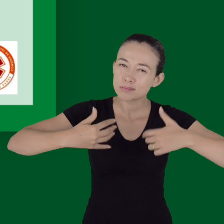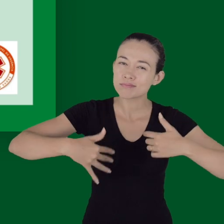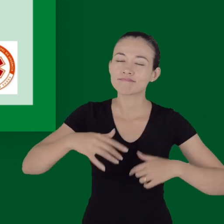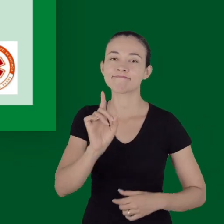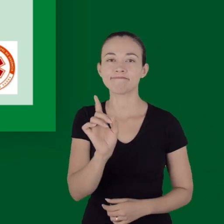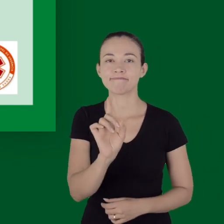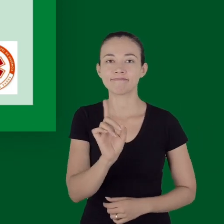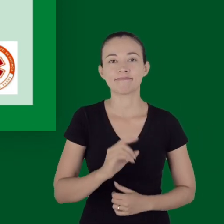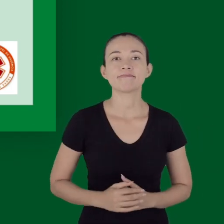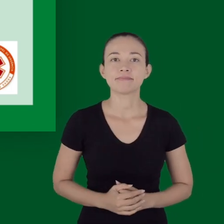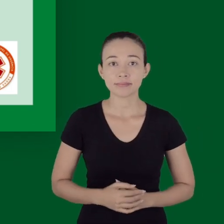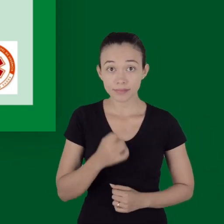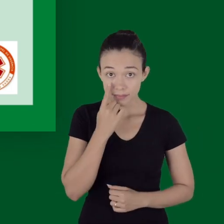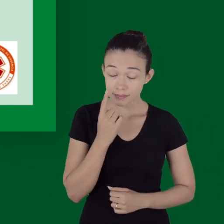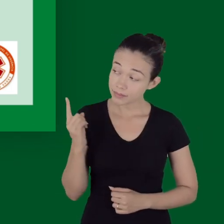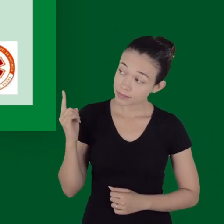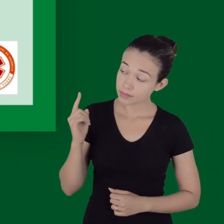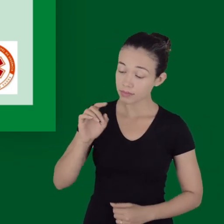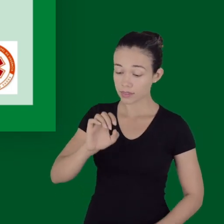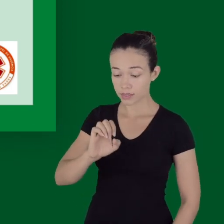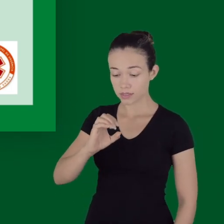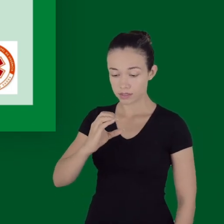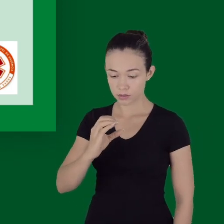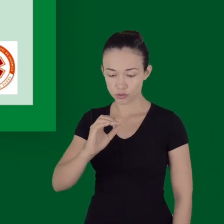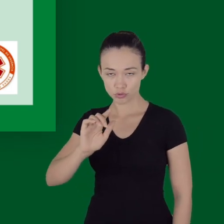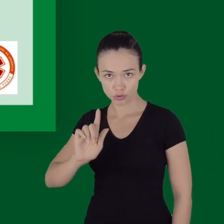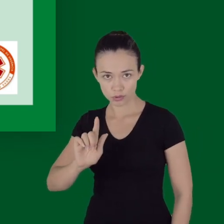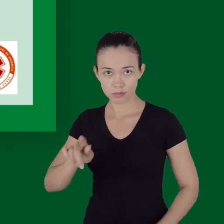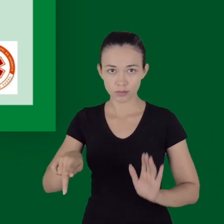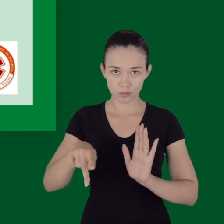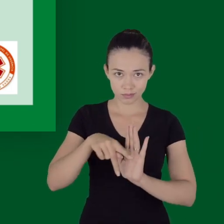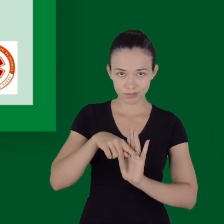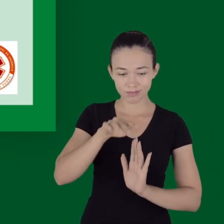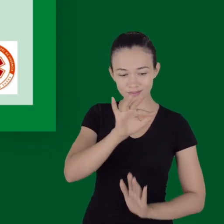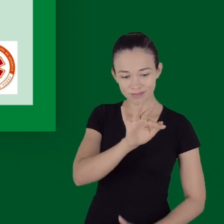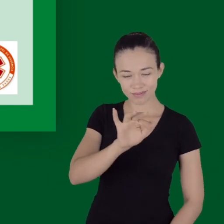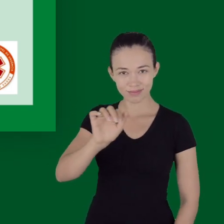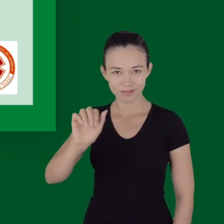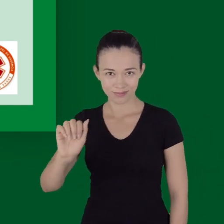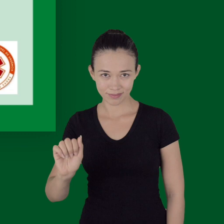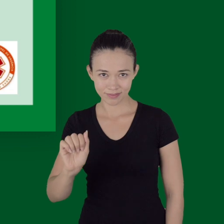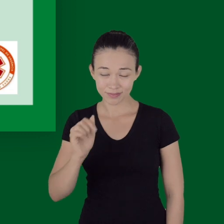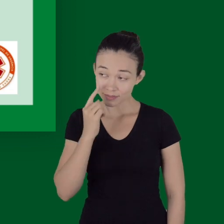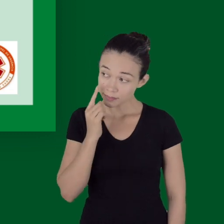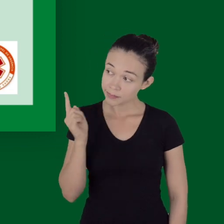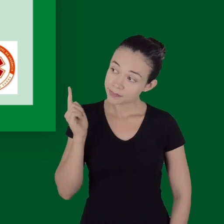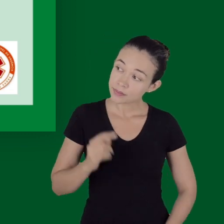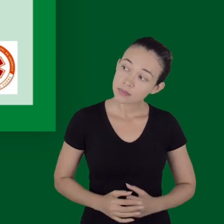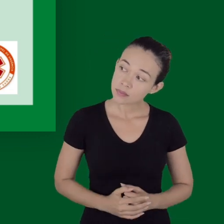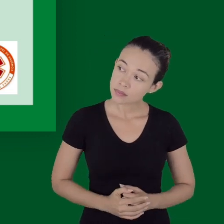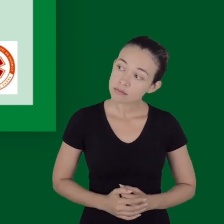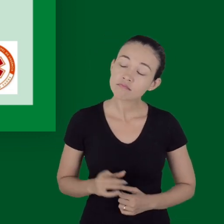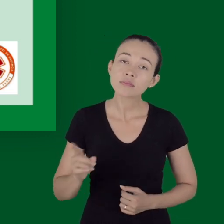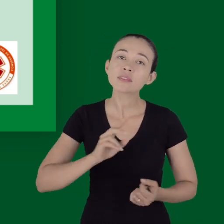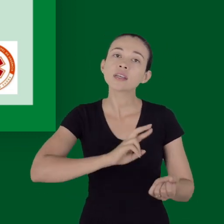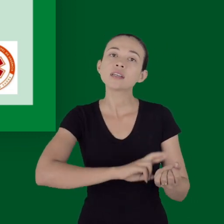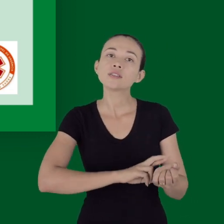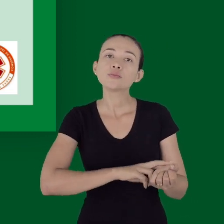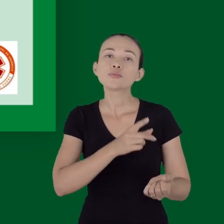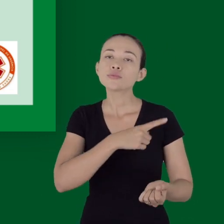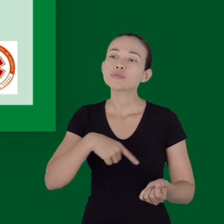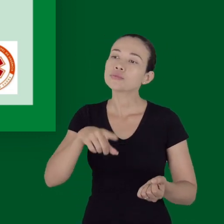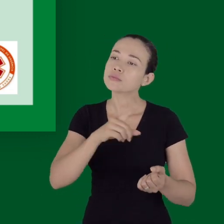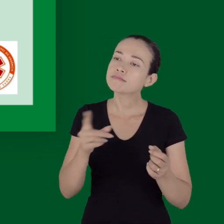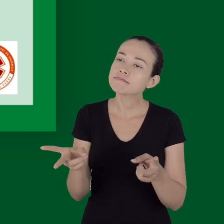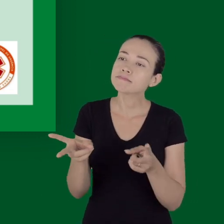de uma fibrilação atrial que a gente consegue perceber, é até um ritmo mais fácil da gente perceber, porque a gente não consegue